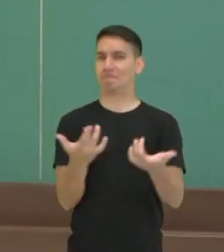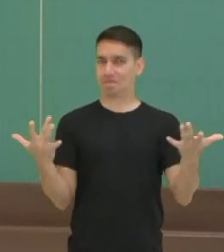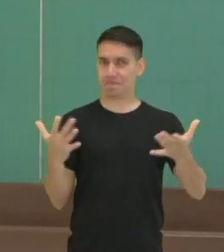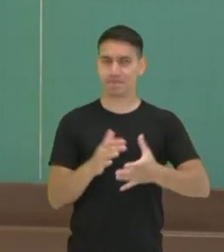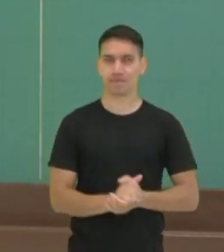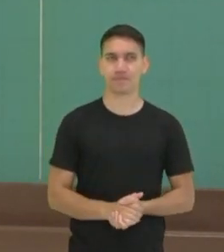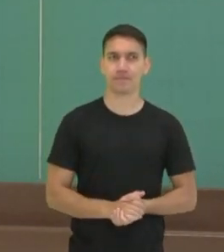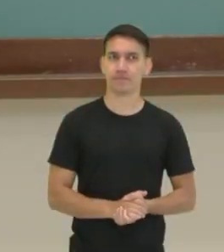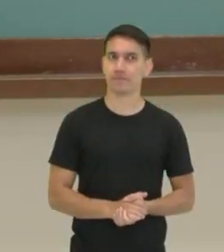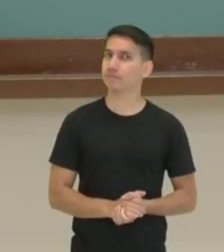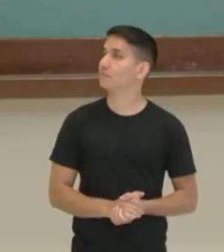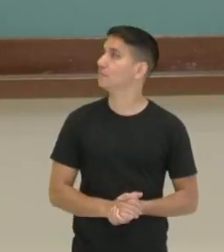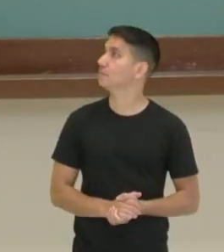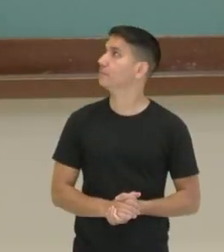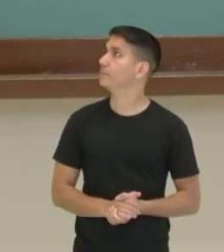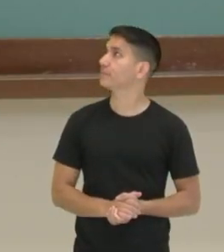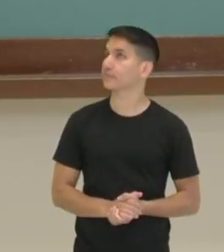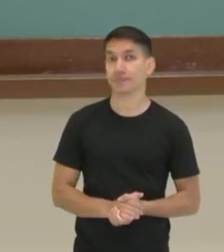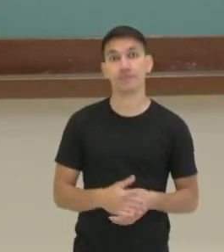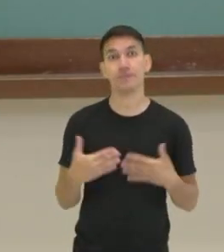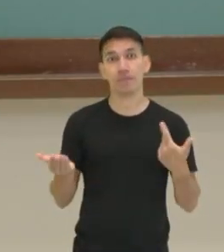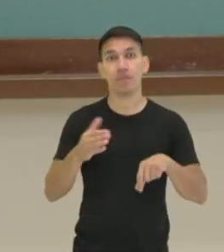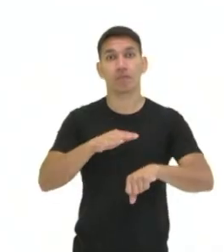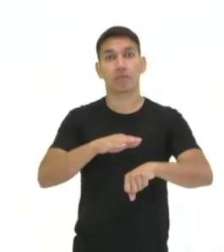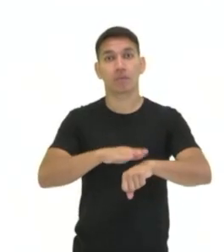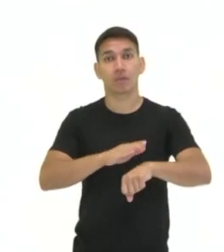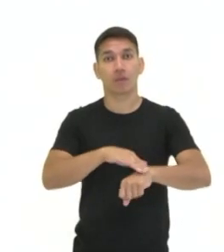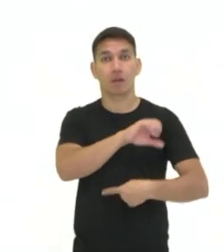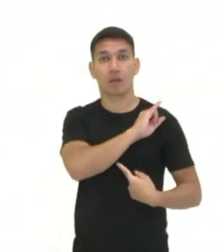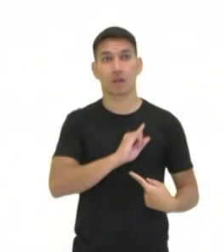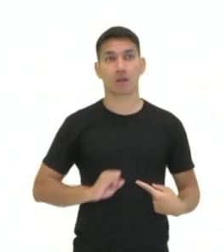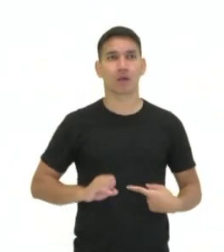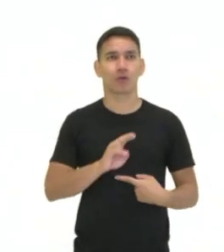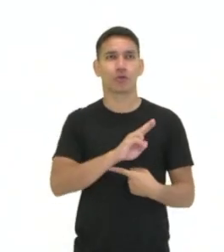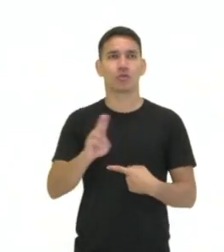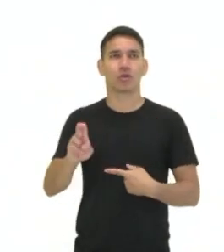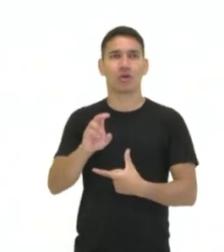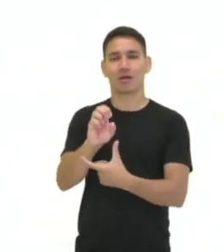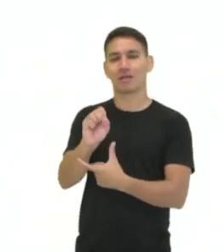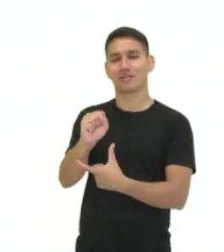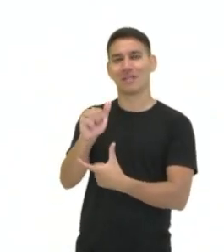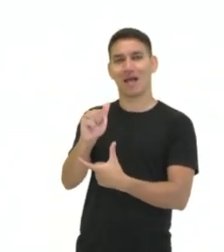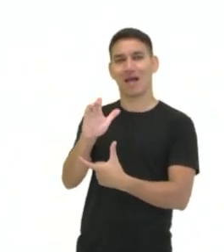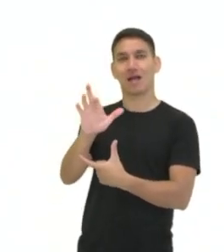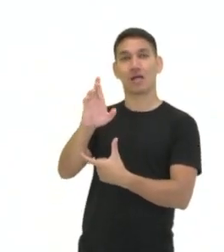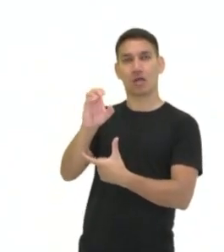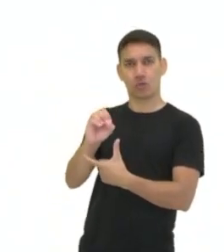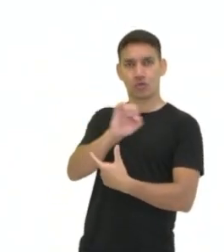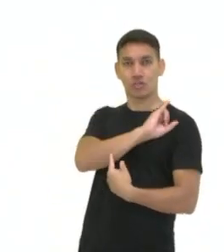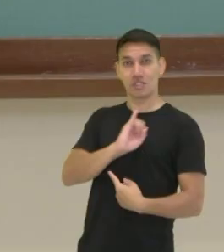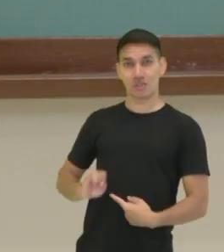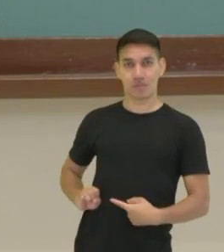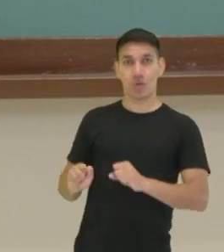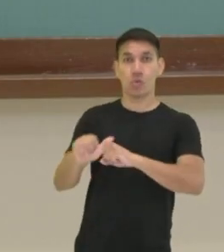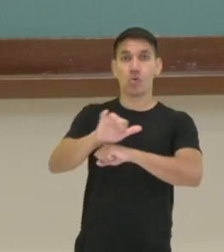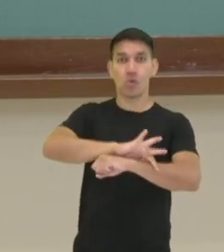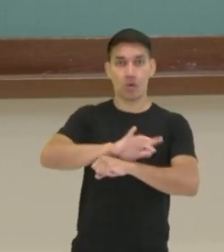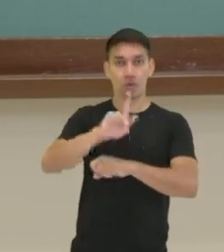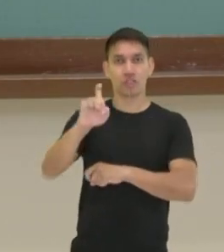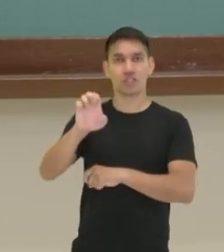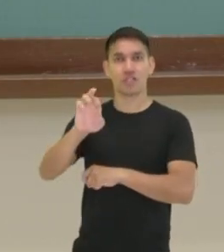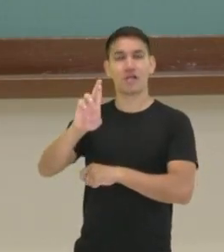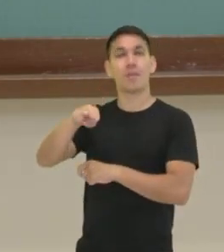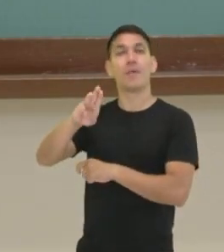ocidental. Então, seu império ficou conhecido como Sacro Império Romano Germânico. Lembrando vocês que o local